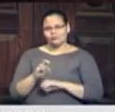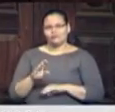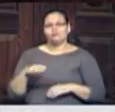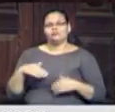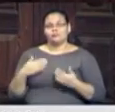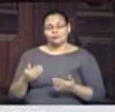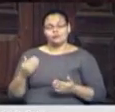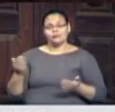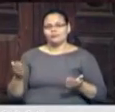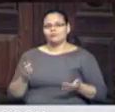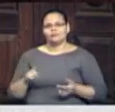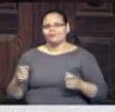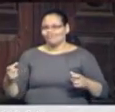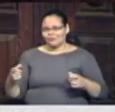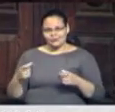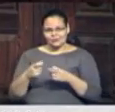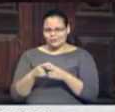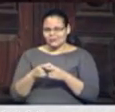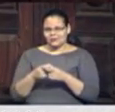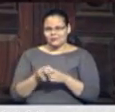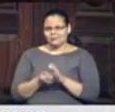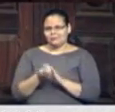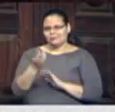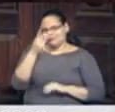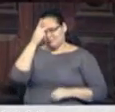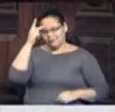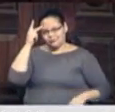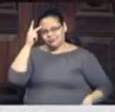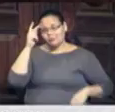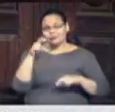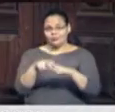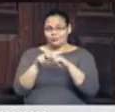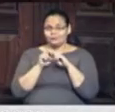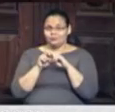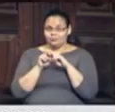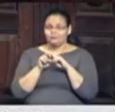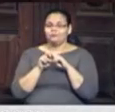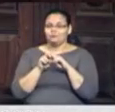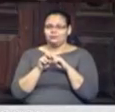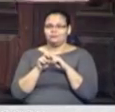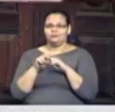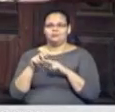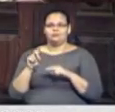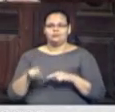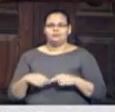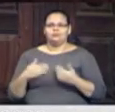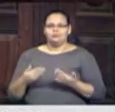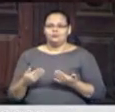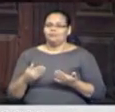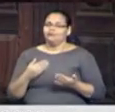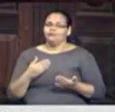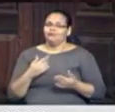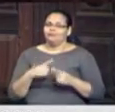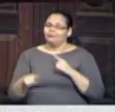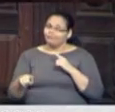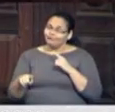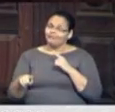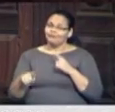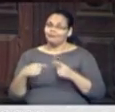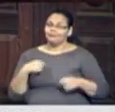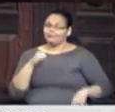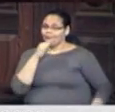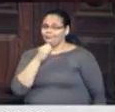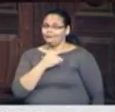número foi reduzidíssimo por conta desse impeditivo. Então, é